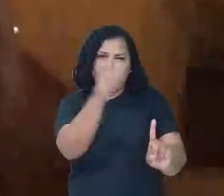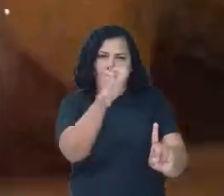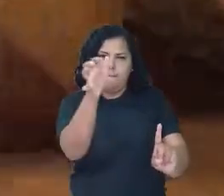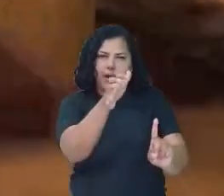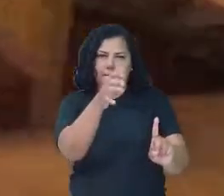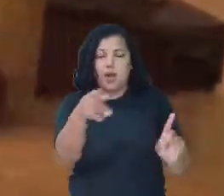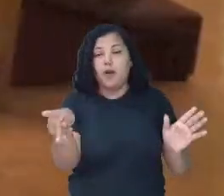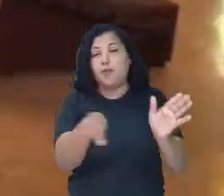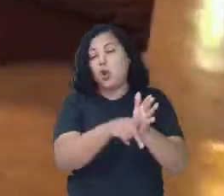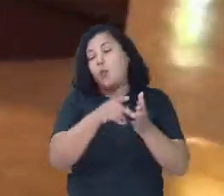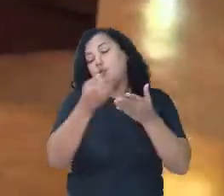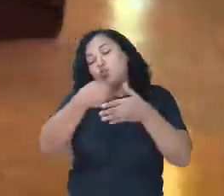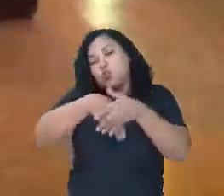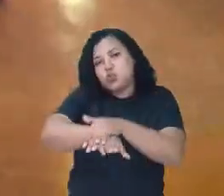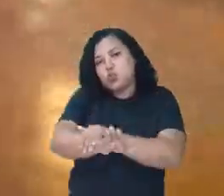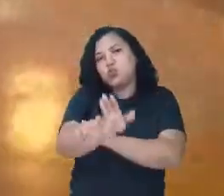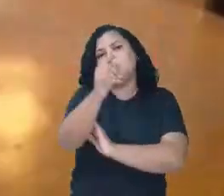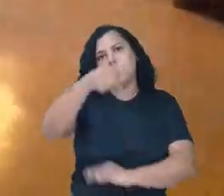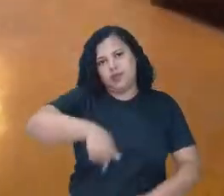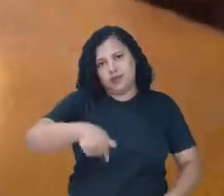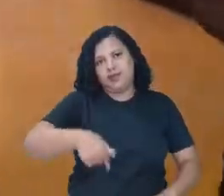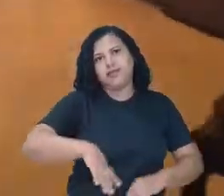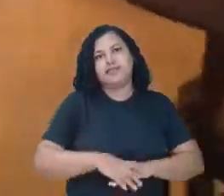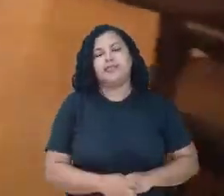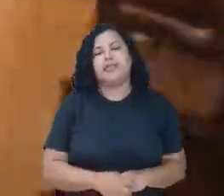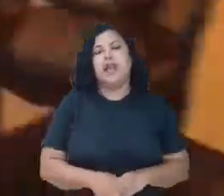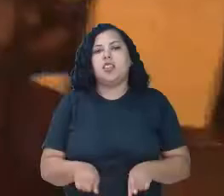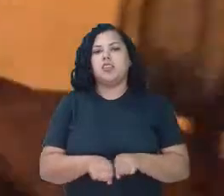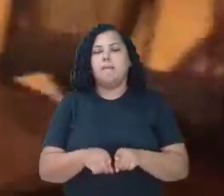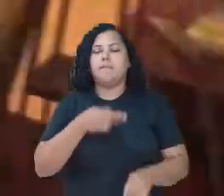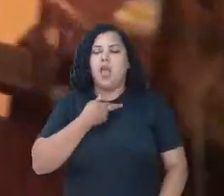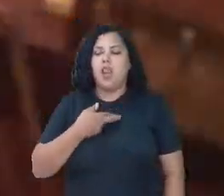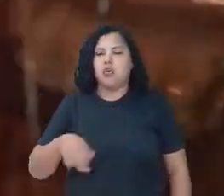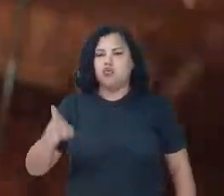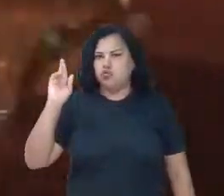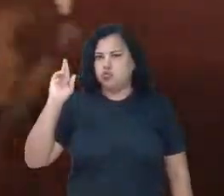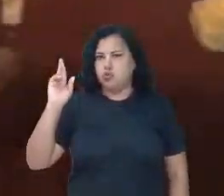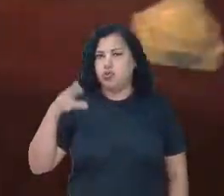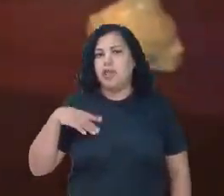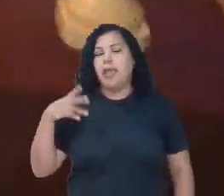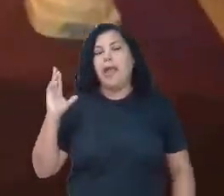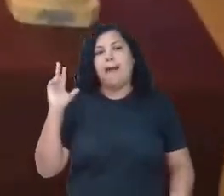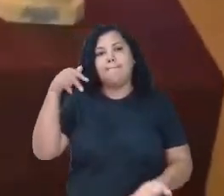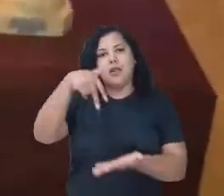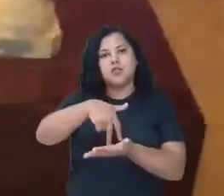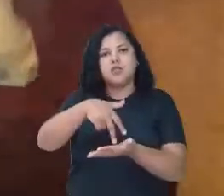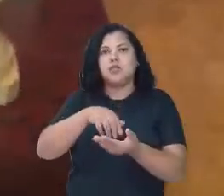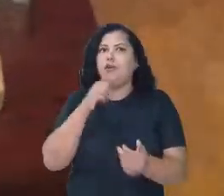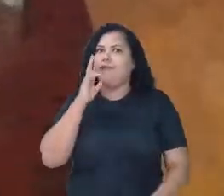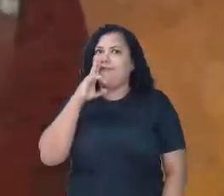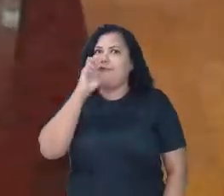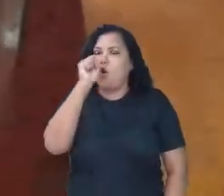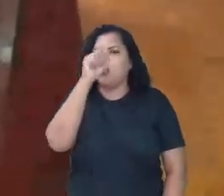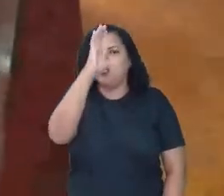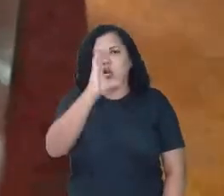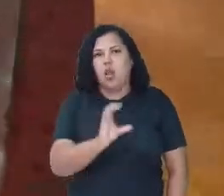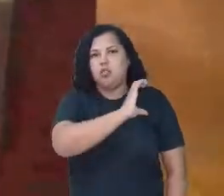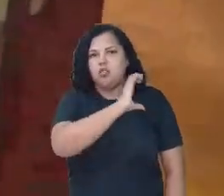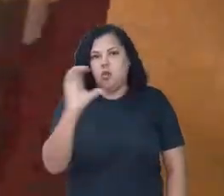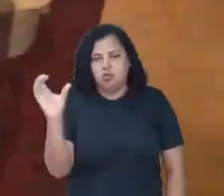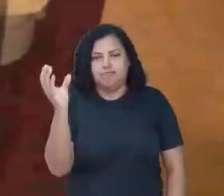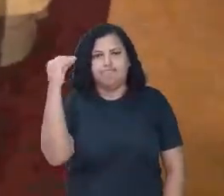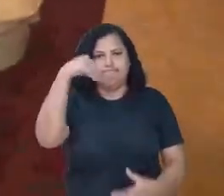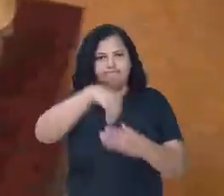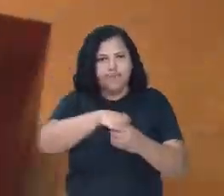nos costumes realmente, entendeu? A religiosidade, né? A presença marcante da religiosidade, do catolicismo